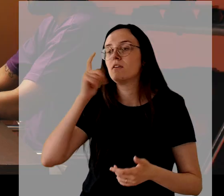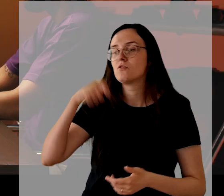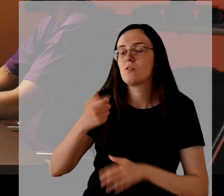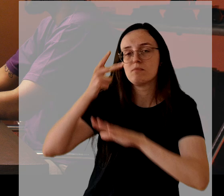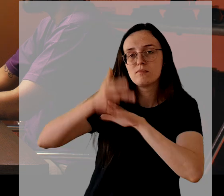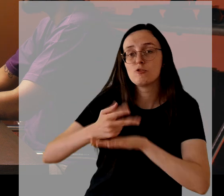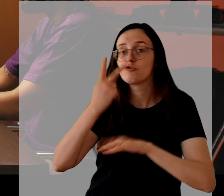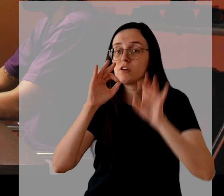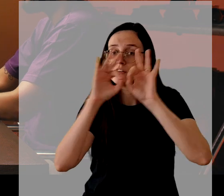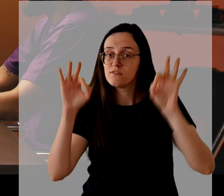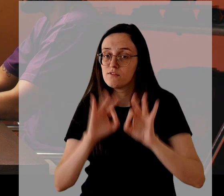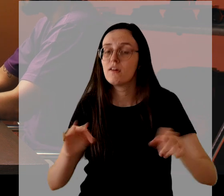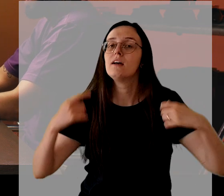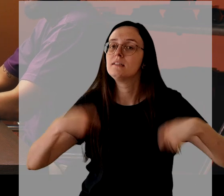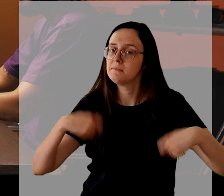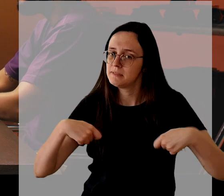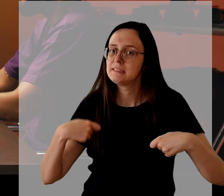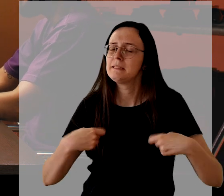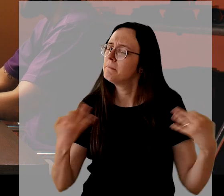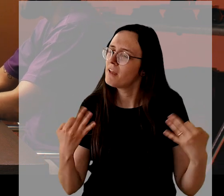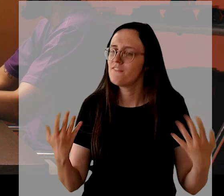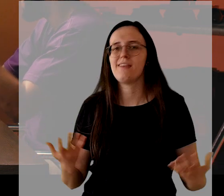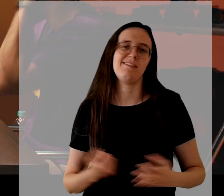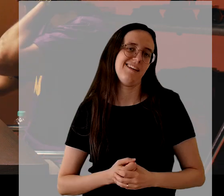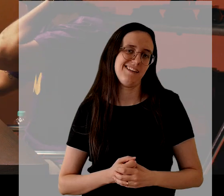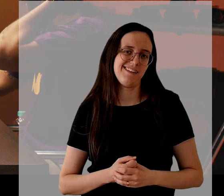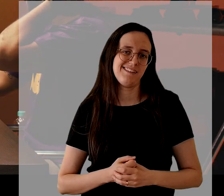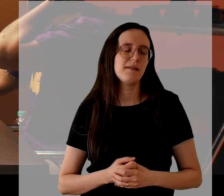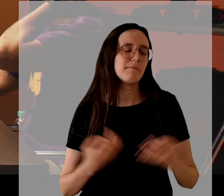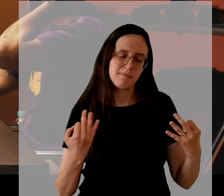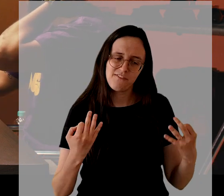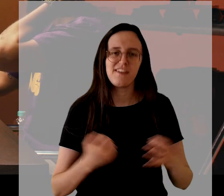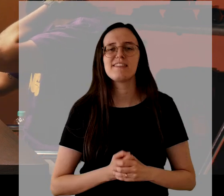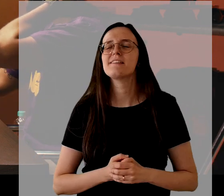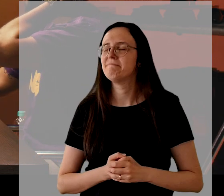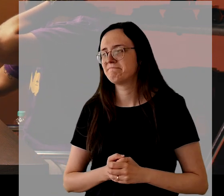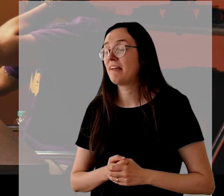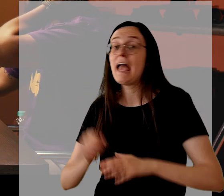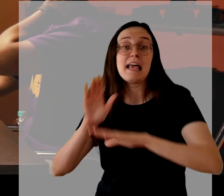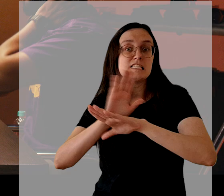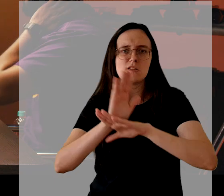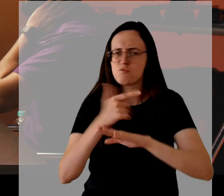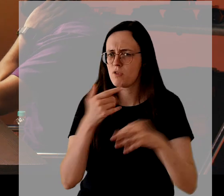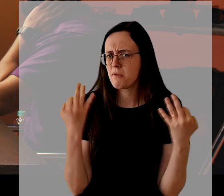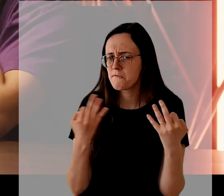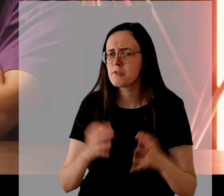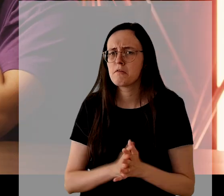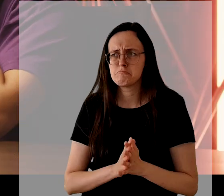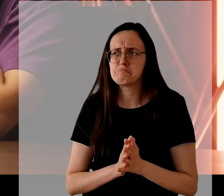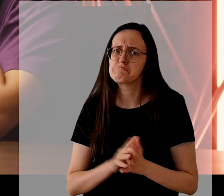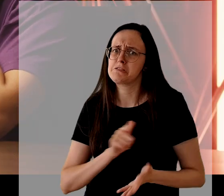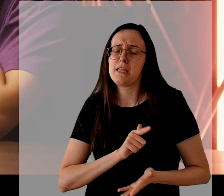gravar 2 frases, tem elas que têm sair que estar perfeitas. E não que no cinema não existe essa